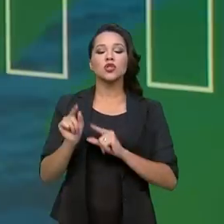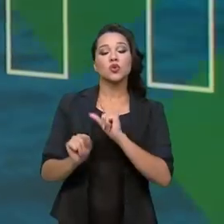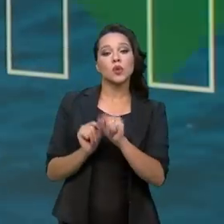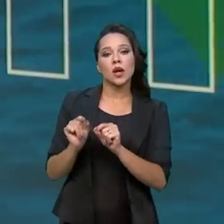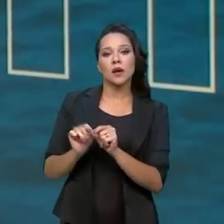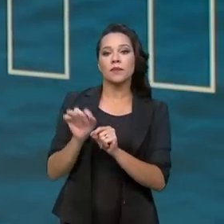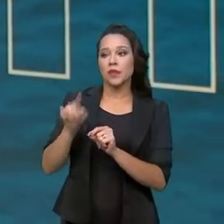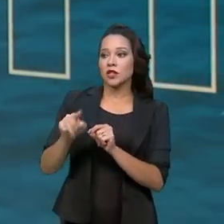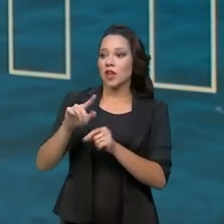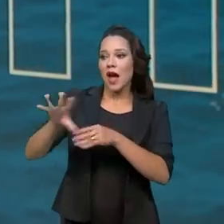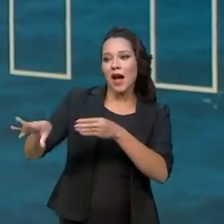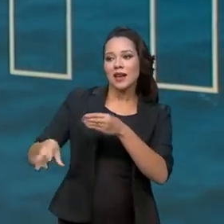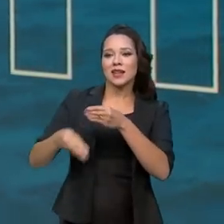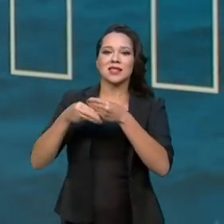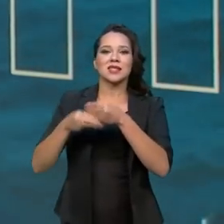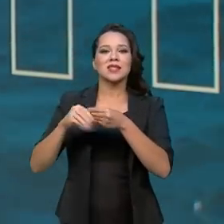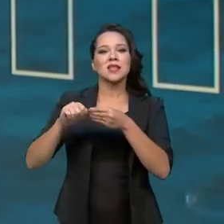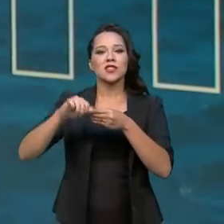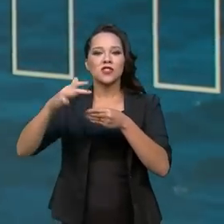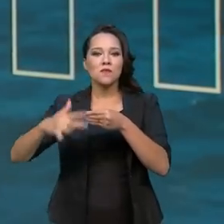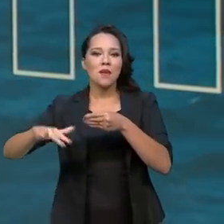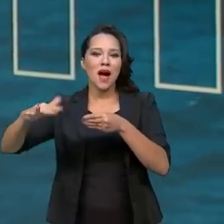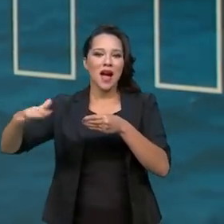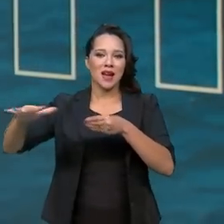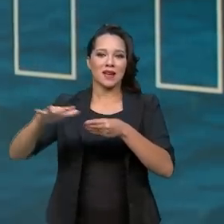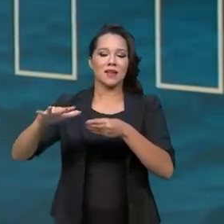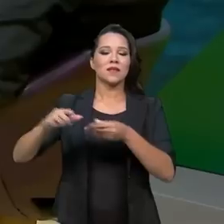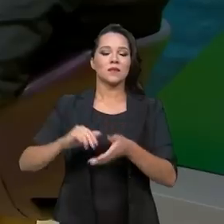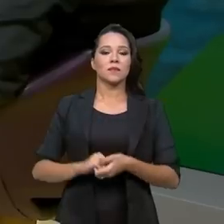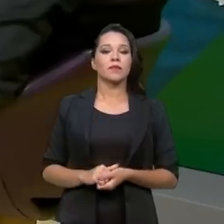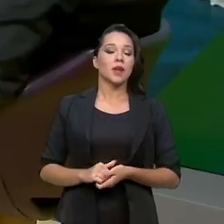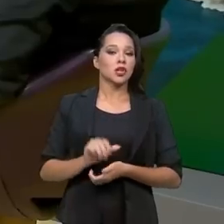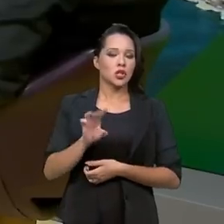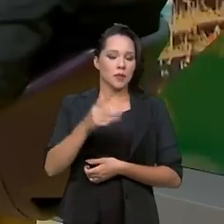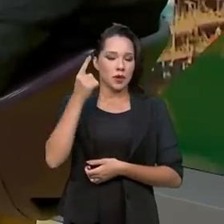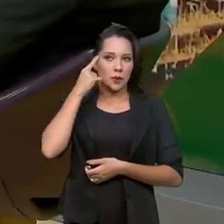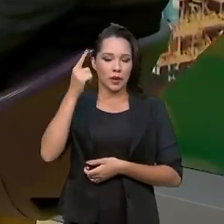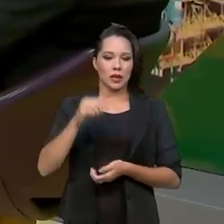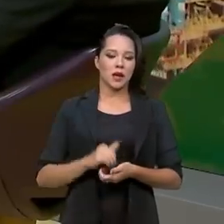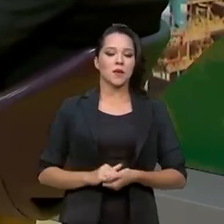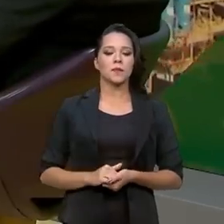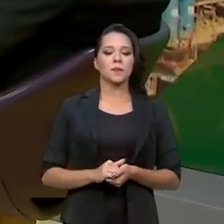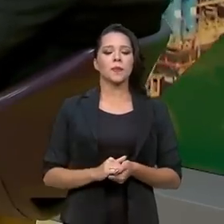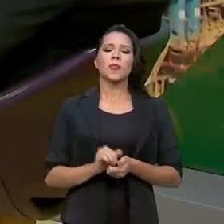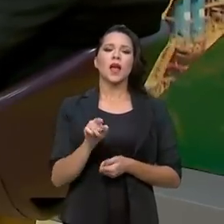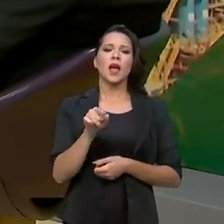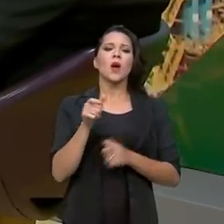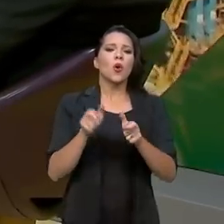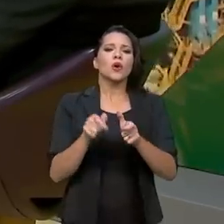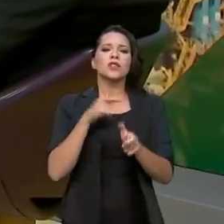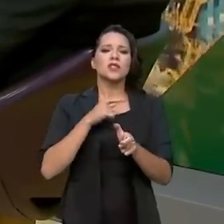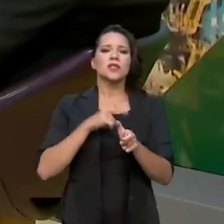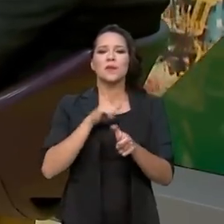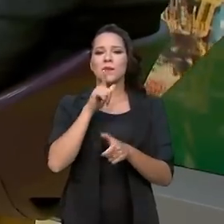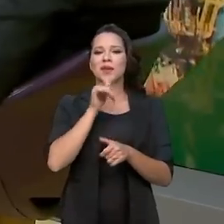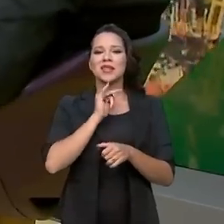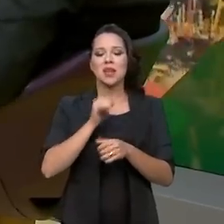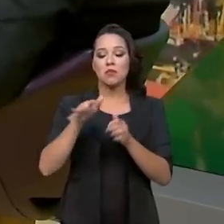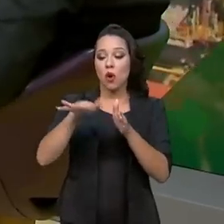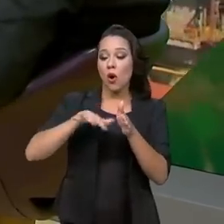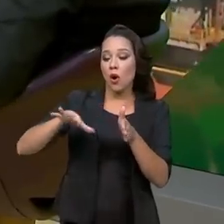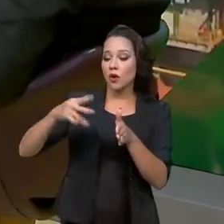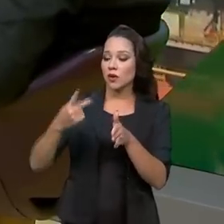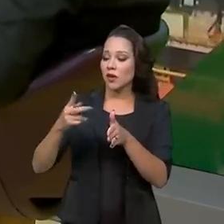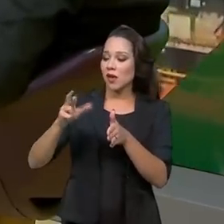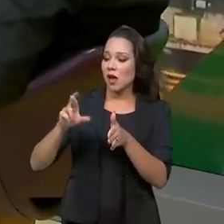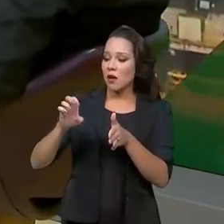pleitear acréscimos na sua plataforma continental. E só para dar uma ideia, a plataforma continental é onde nós temos as bacias do pré-sal. Só